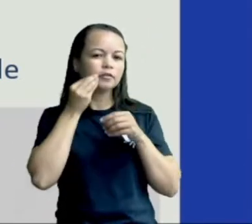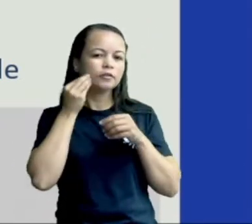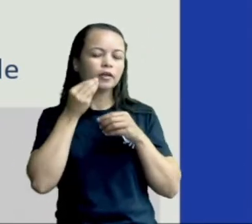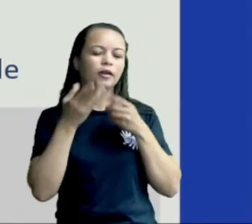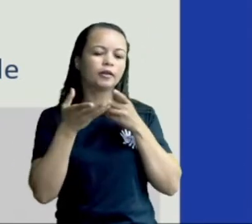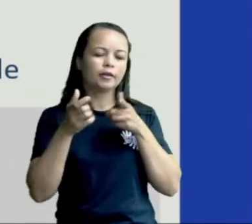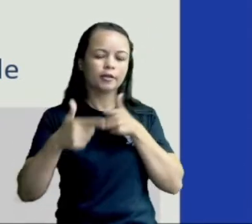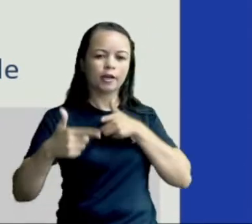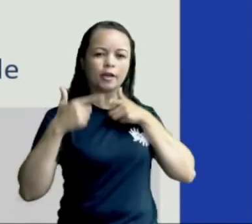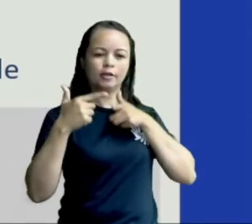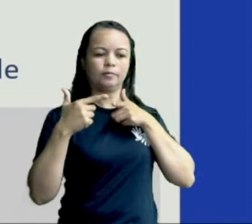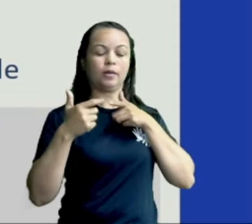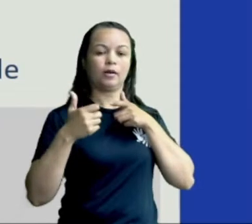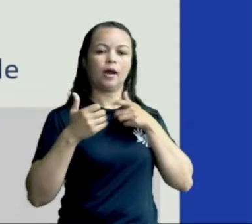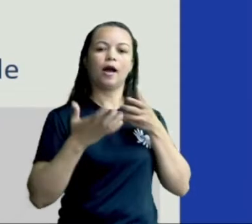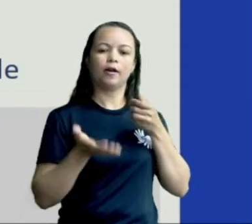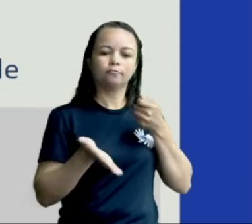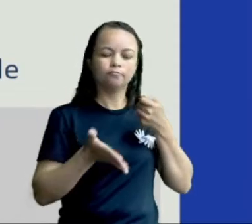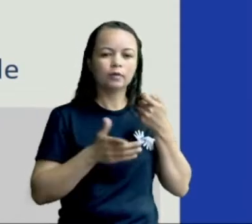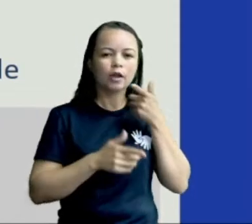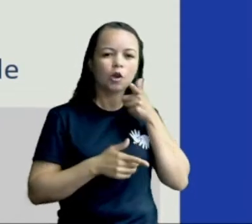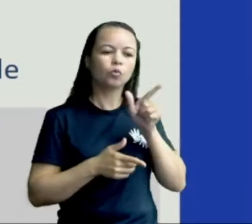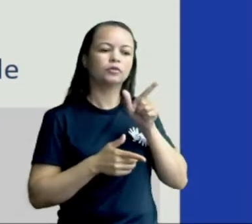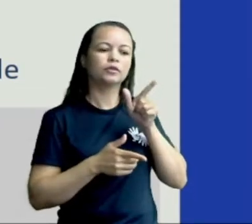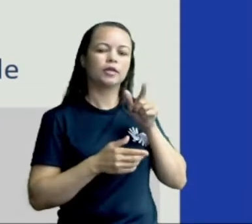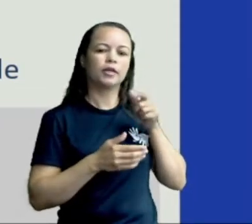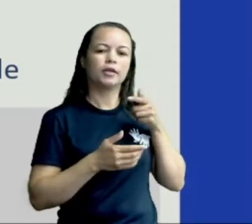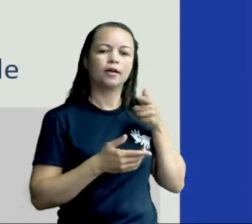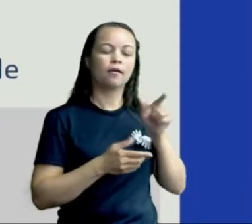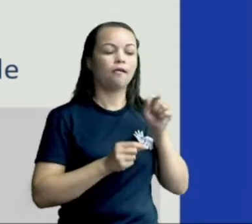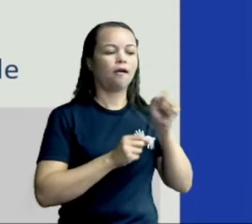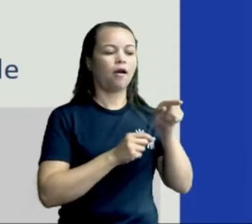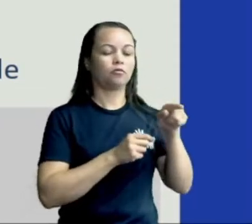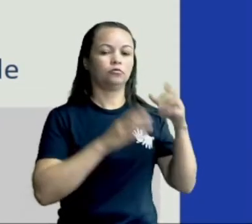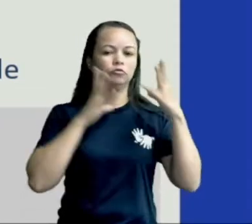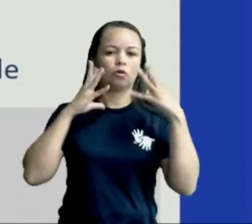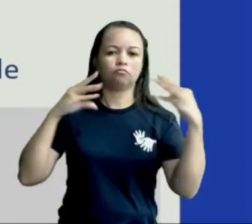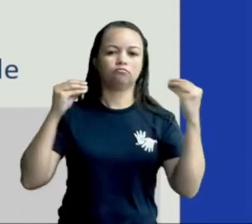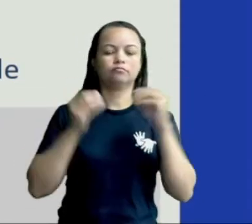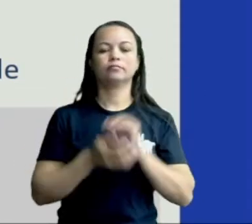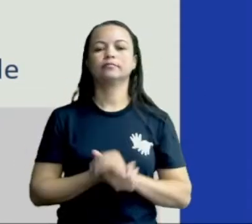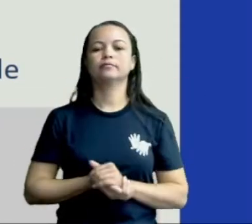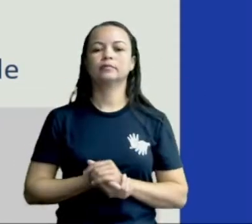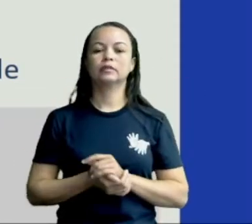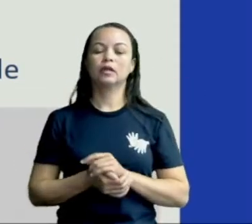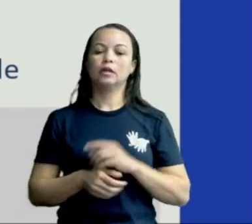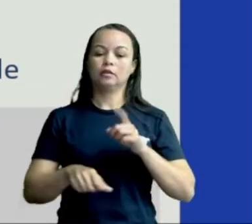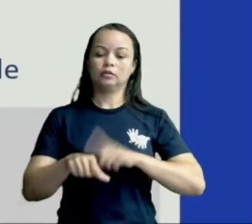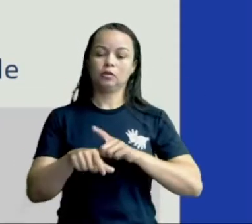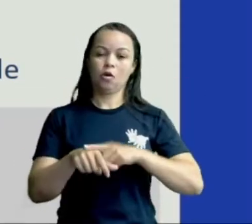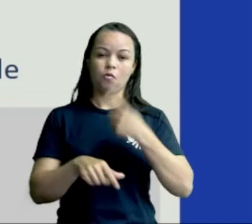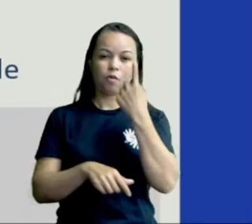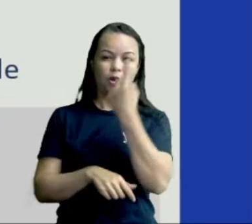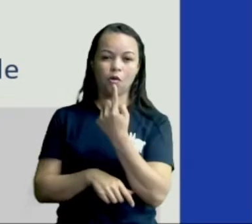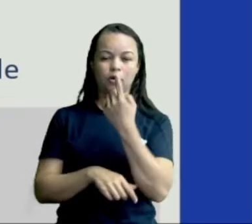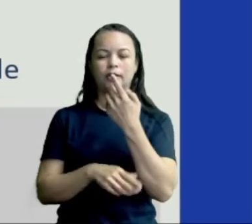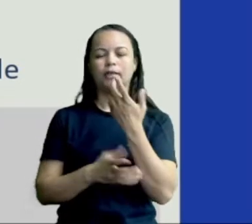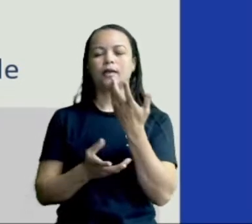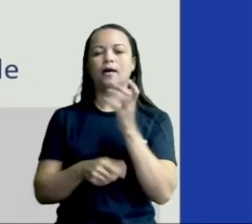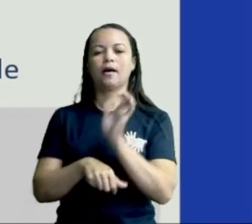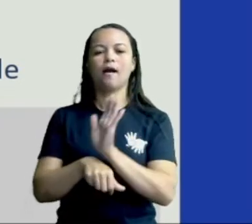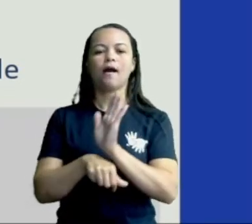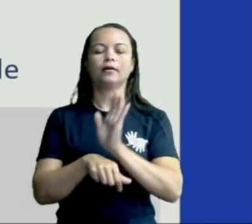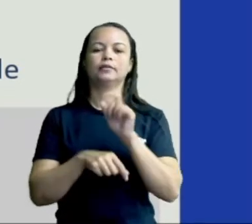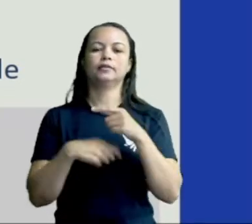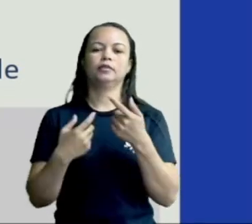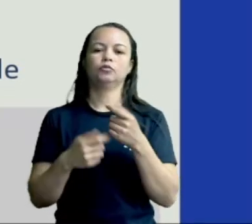combate para resistir aos holandeses. Então, 1h da tarde do dia 3 de agosto de